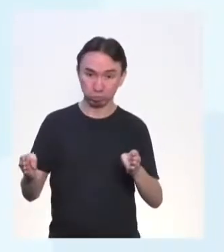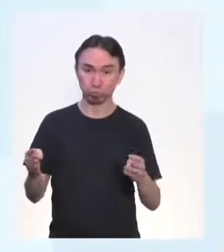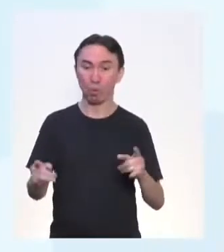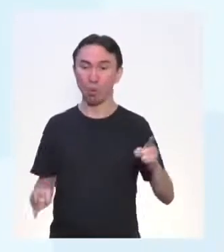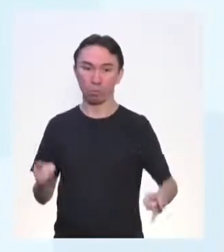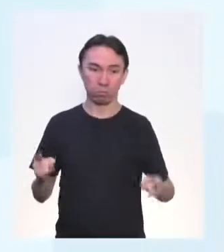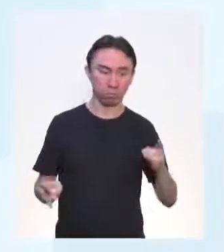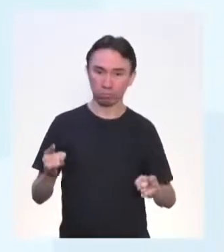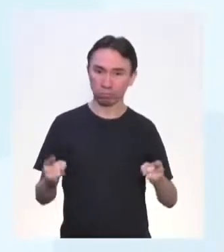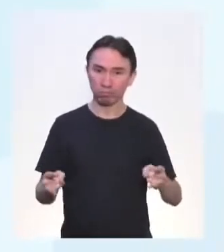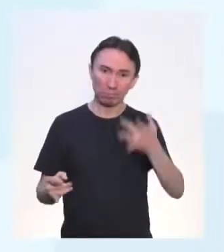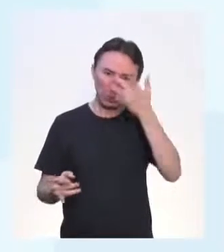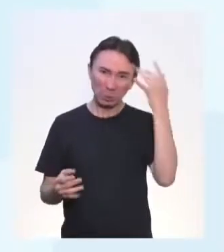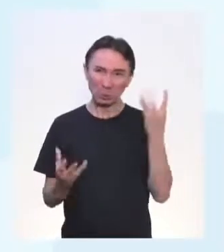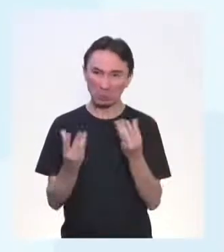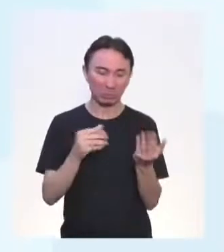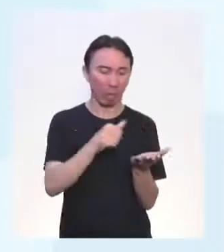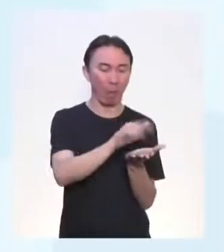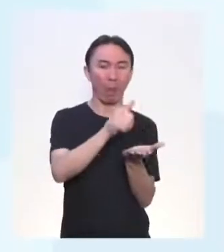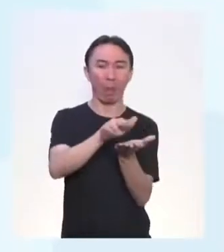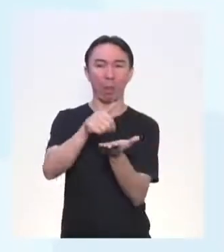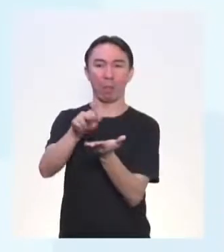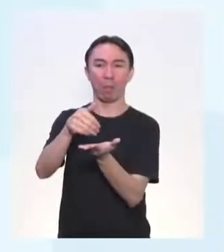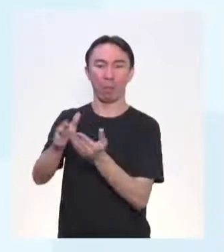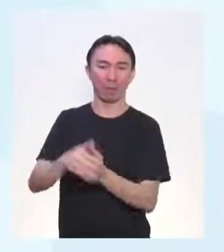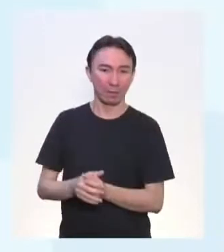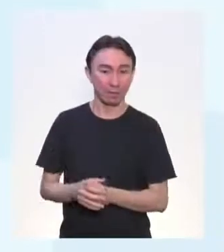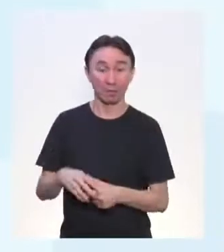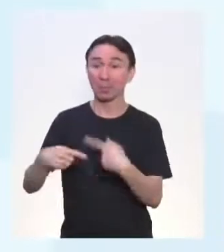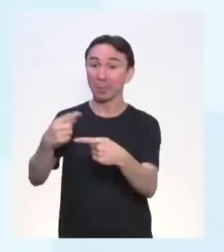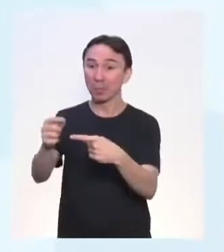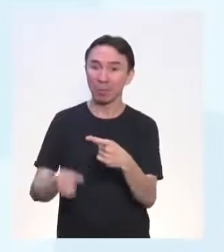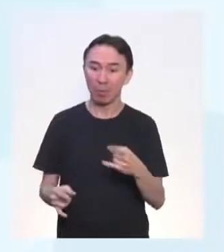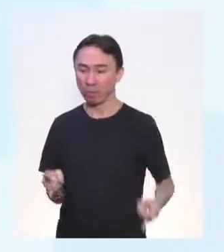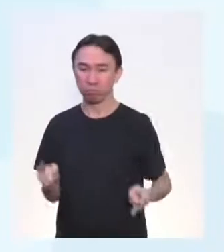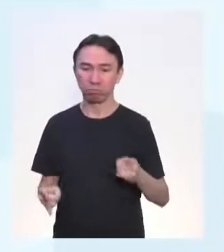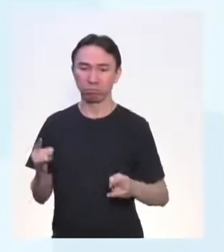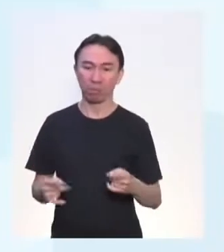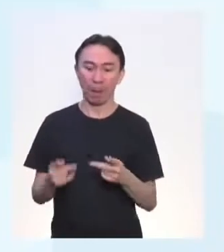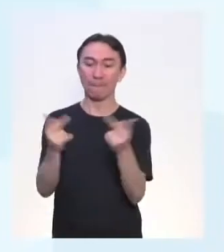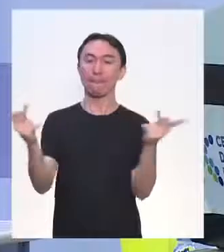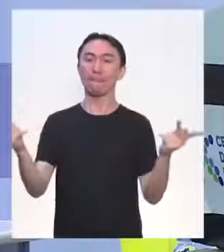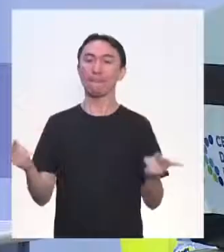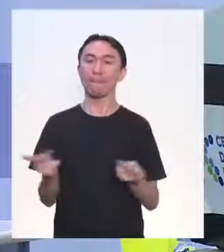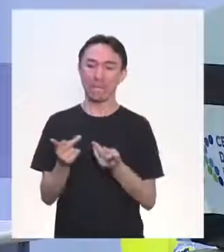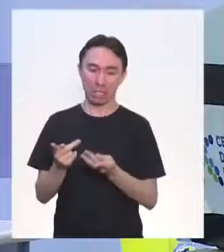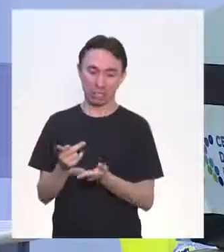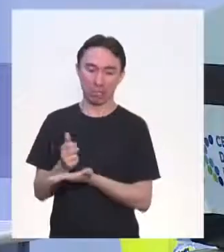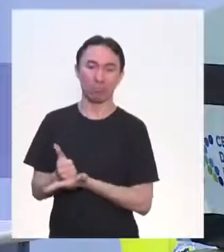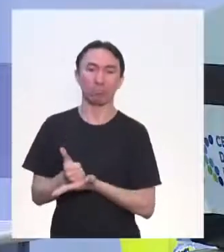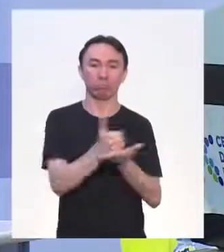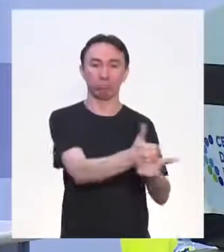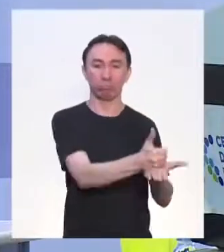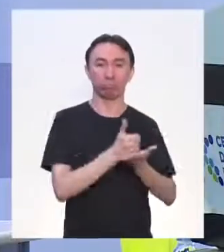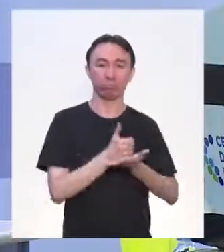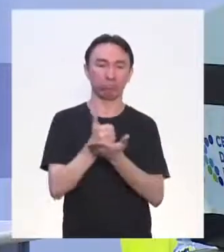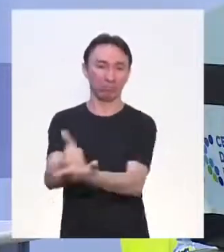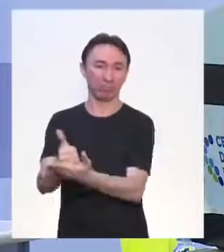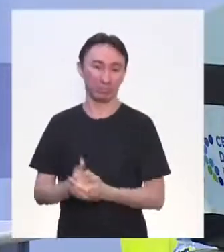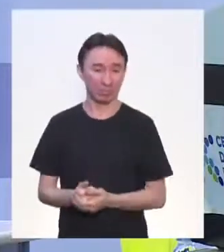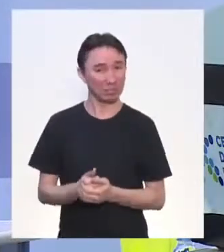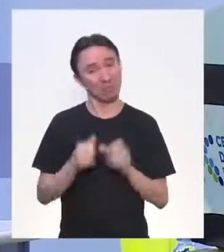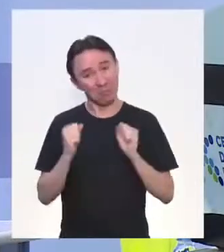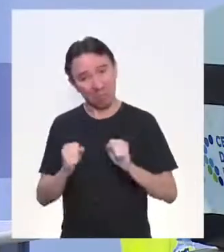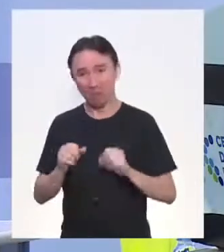milhões de empregos. Em breve, um robô vai lhe entregar a pizza de domingo. Talvez seu condomínio não exija que você desça até